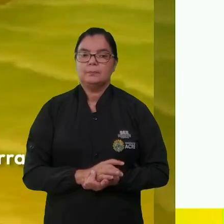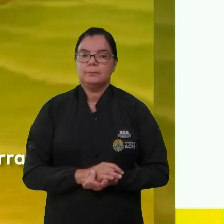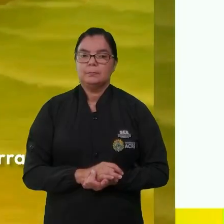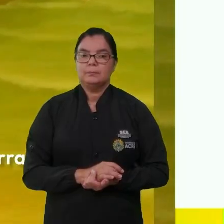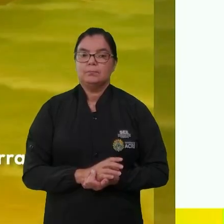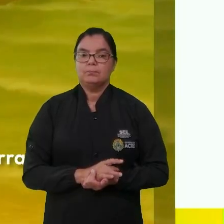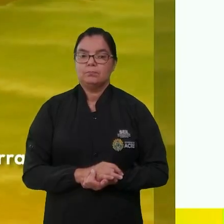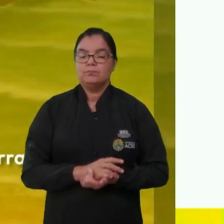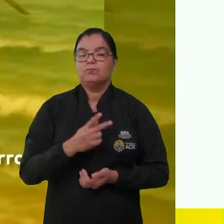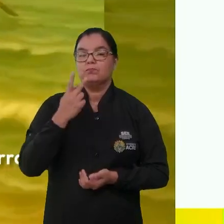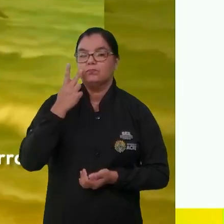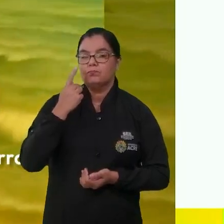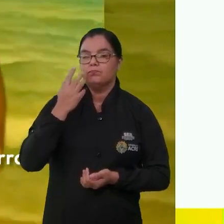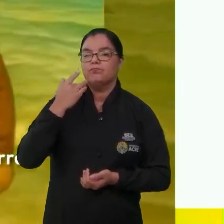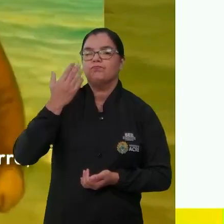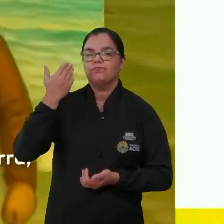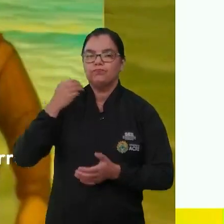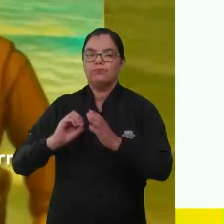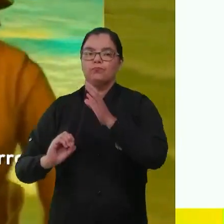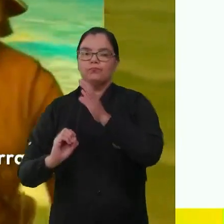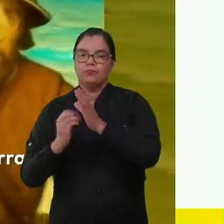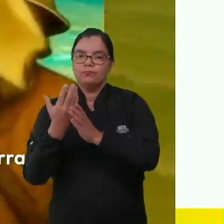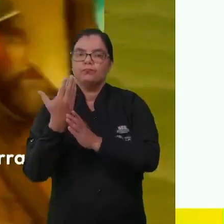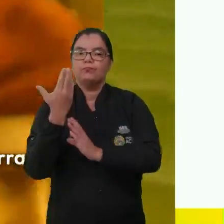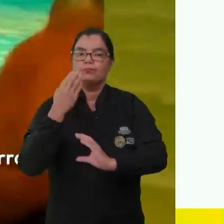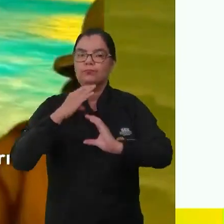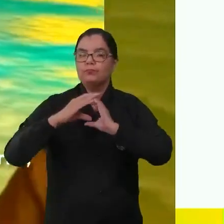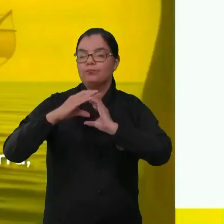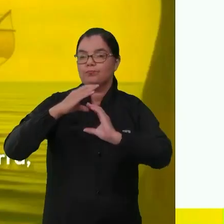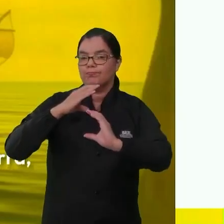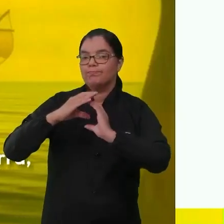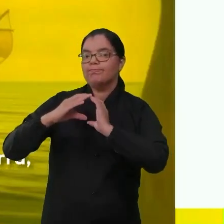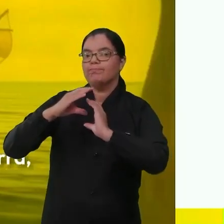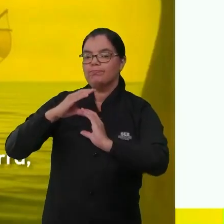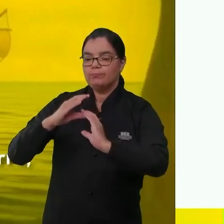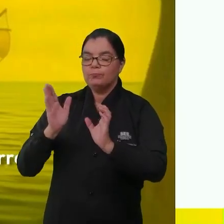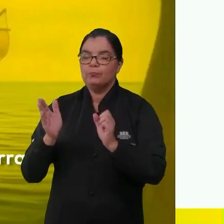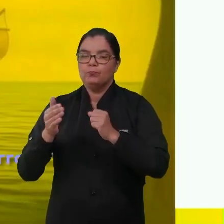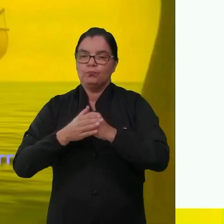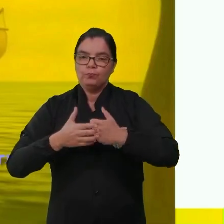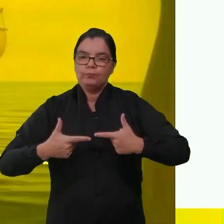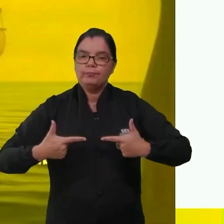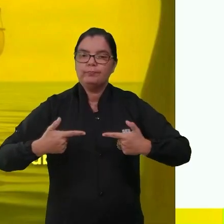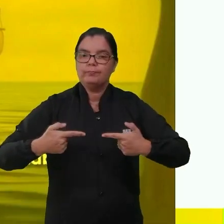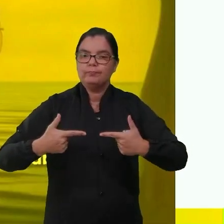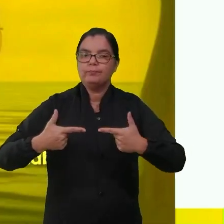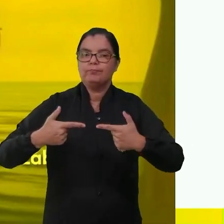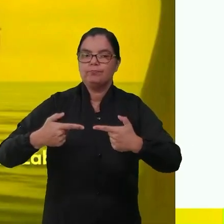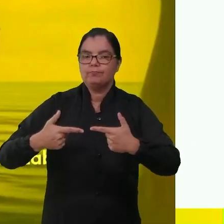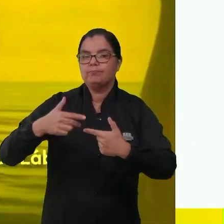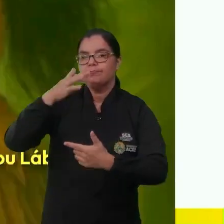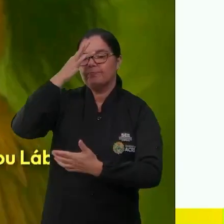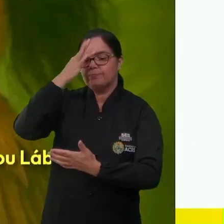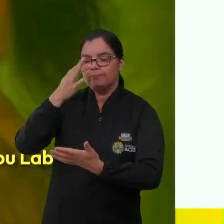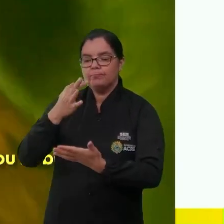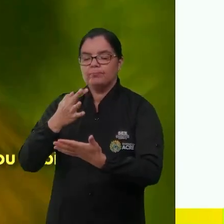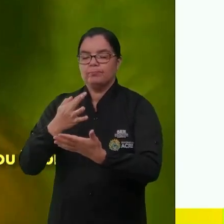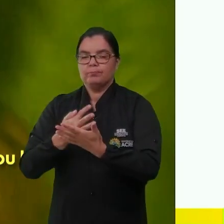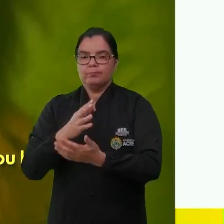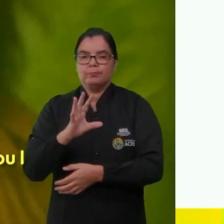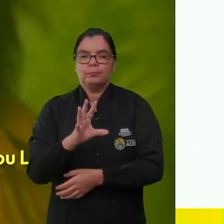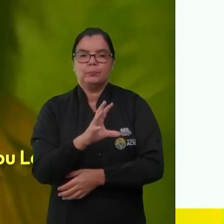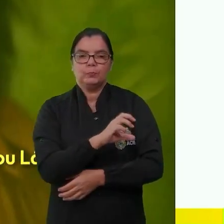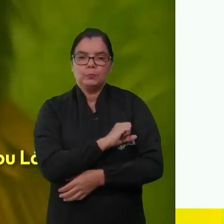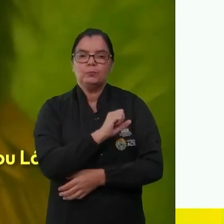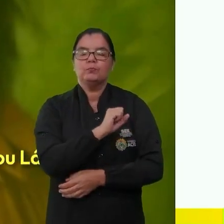No velho Ceará nasceu um canto que o tempo guardou, de guerra, de fé e de amor, de luz